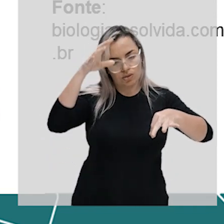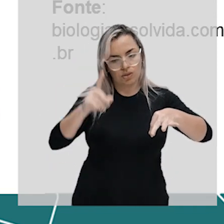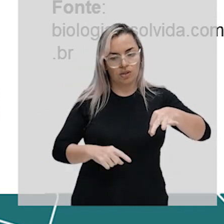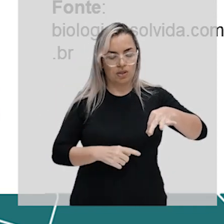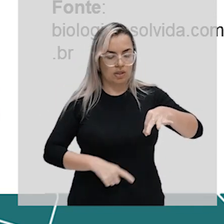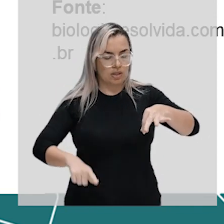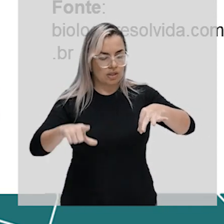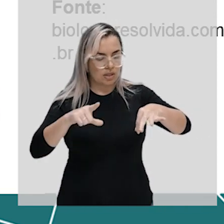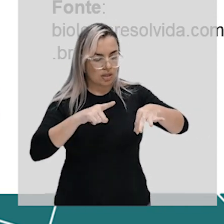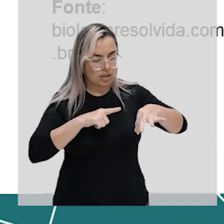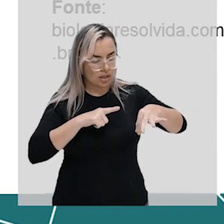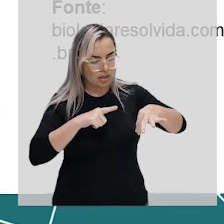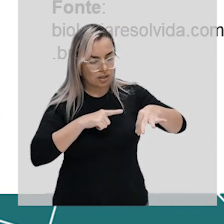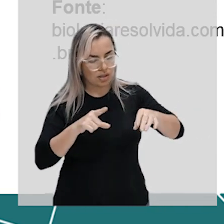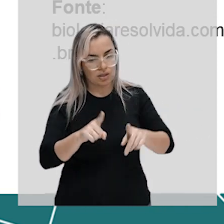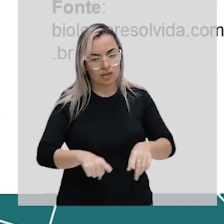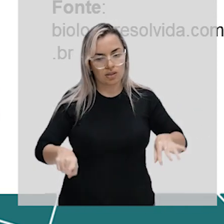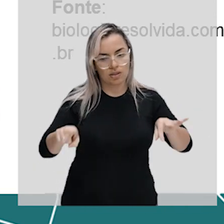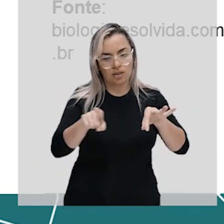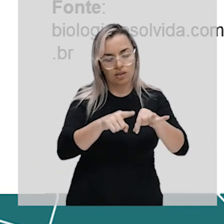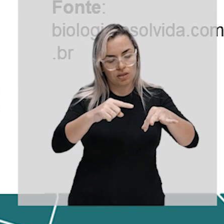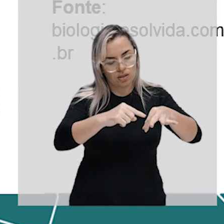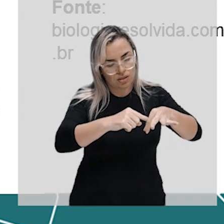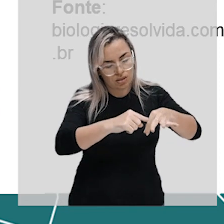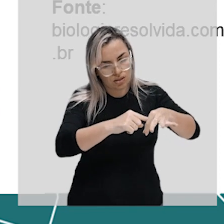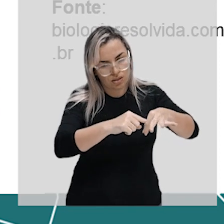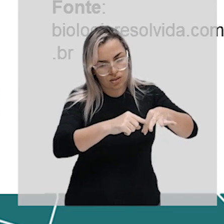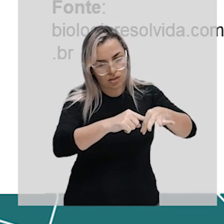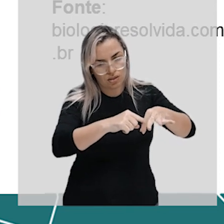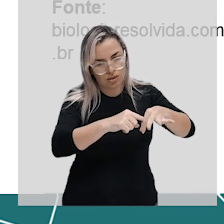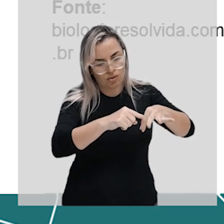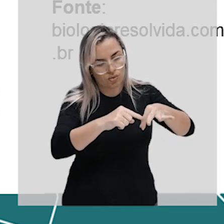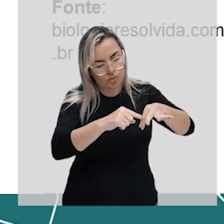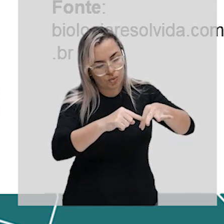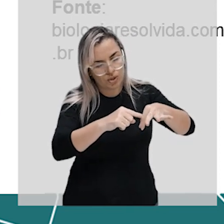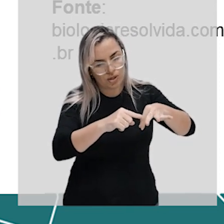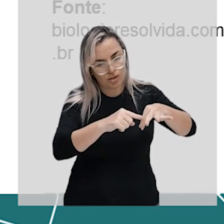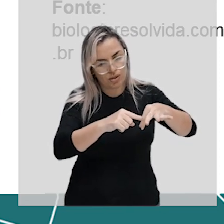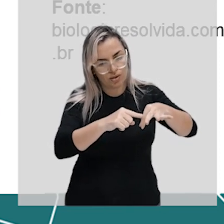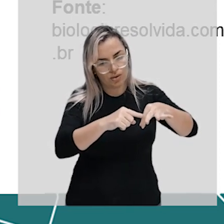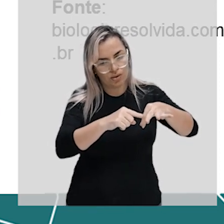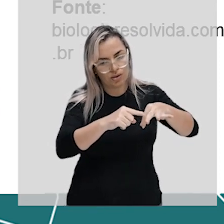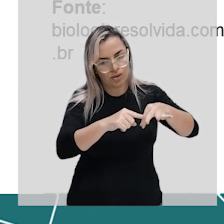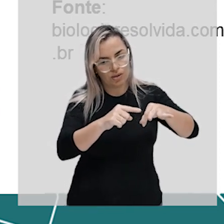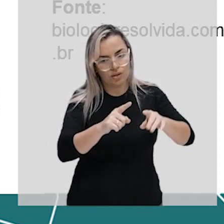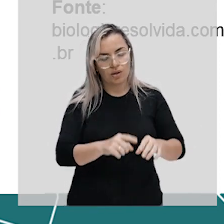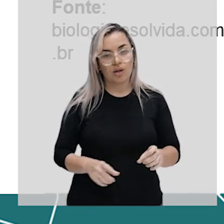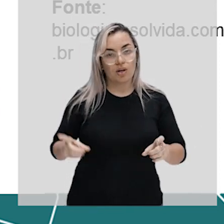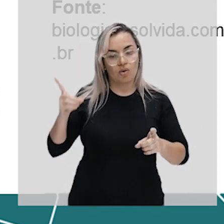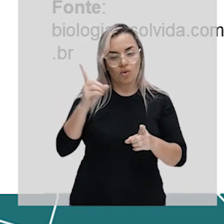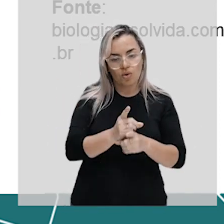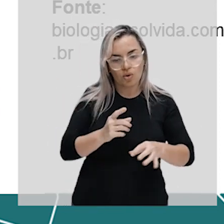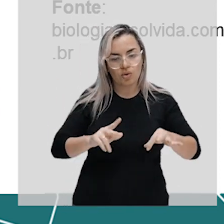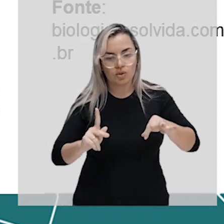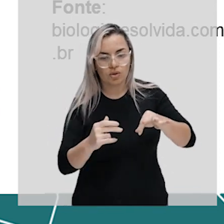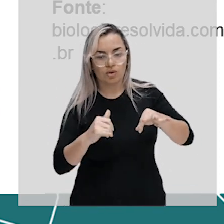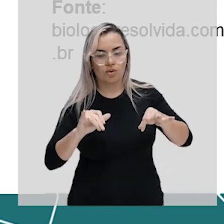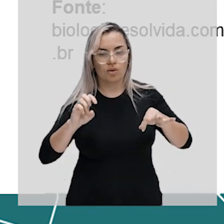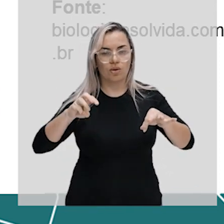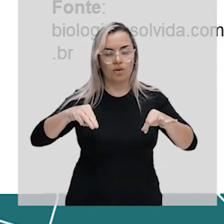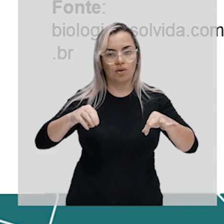mulheres que são virgens, a gente chama de ímen, tá? É o ímen. Uma estrutura